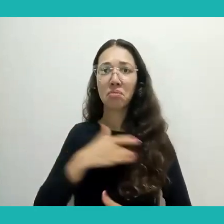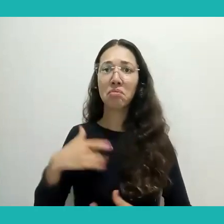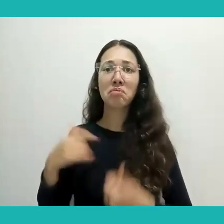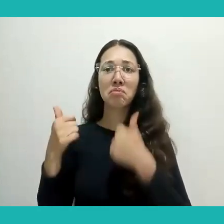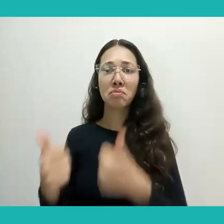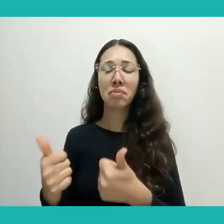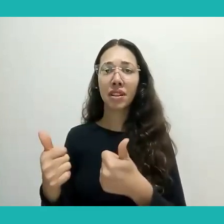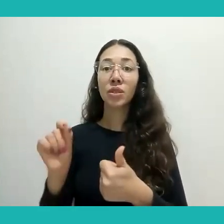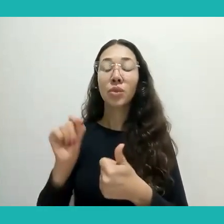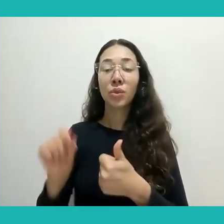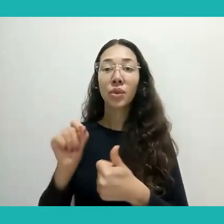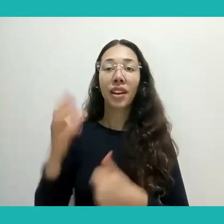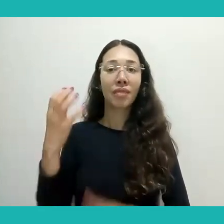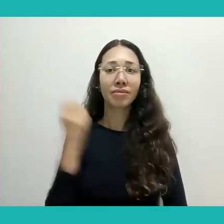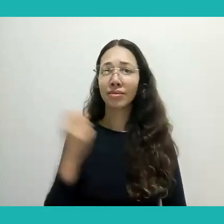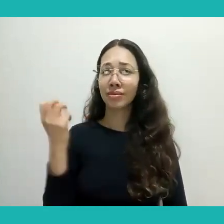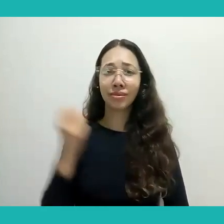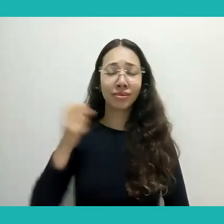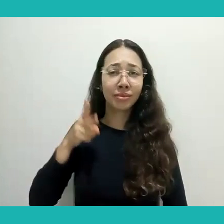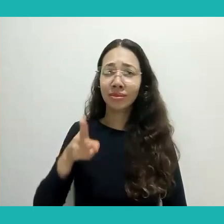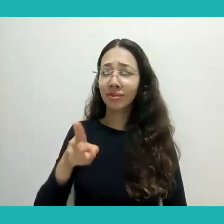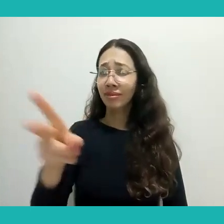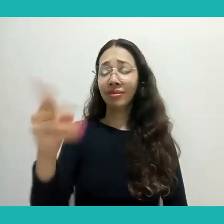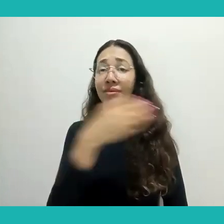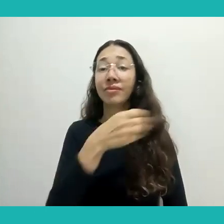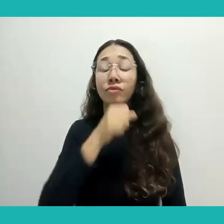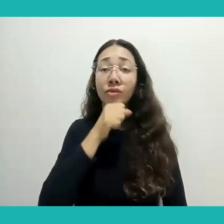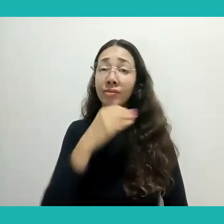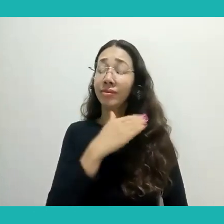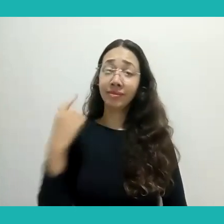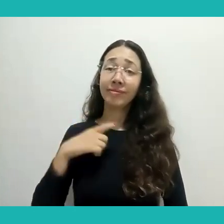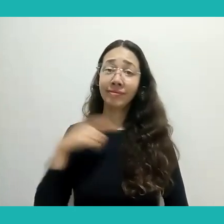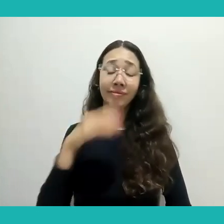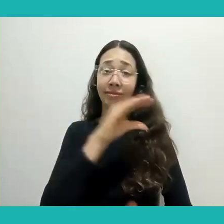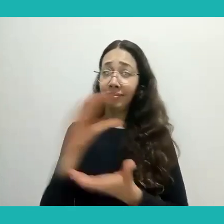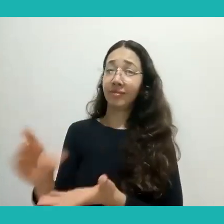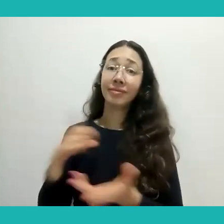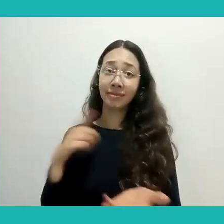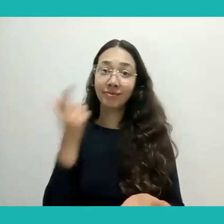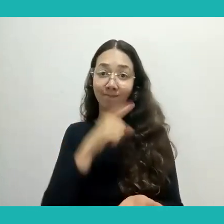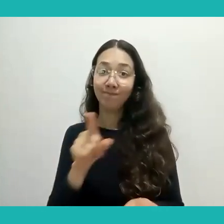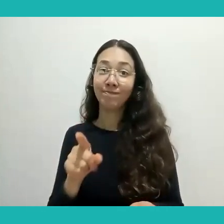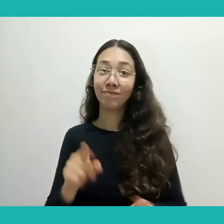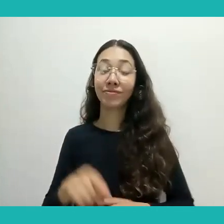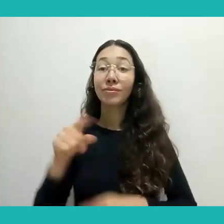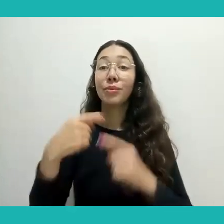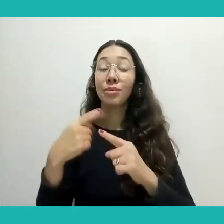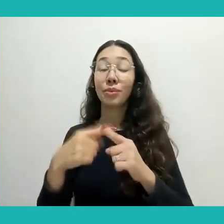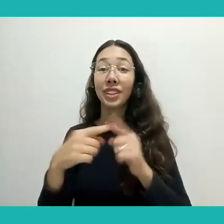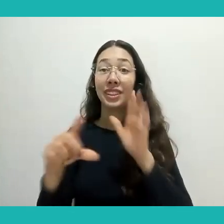ser pensionista vitalícia do avô militar instituidor por força da redação originária do artigo 7º,